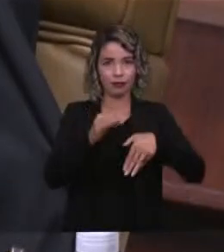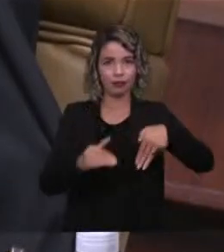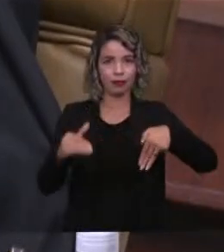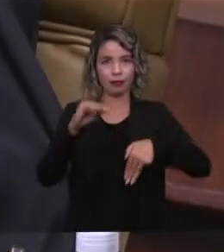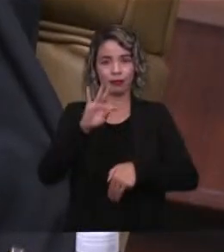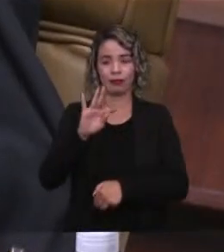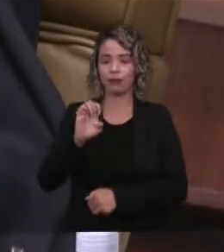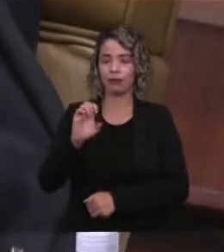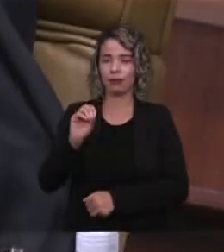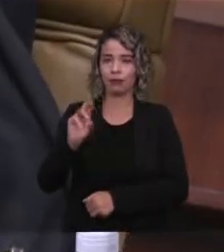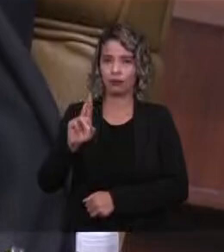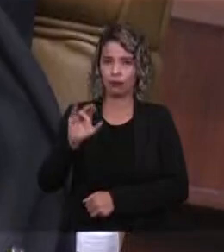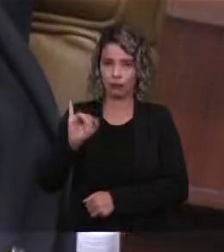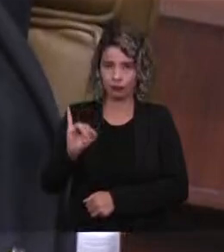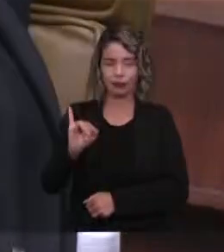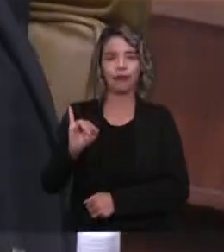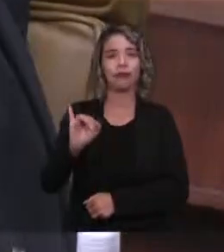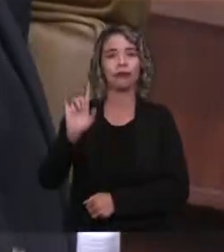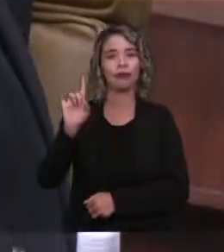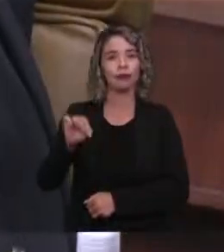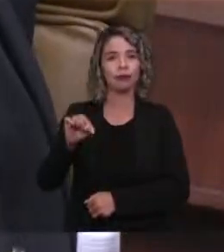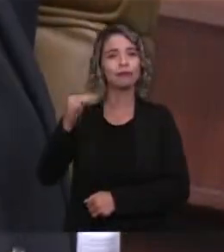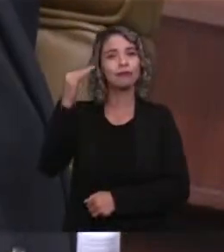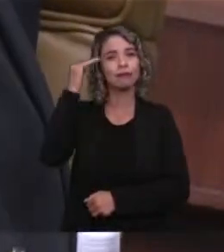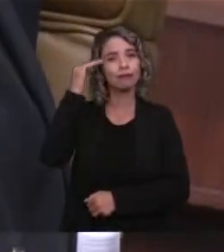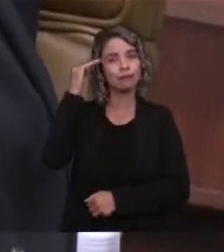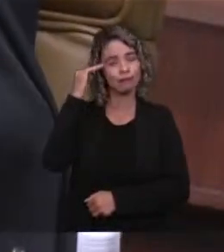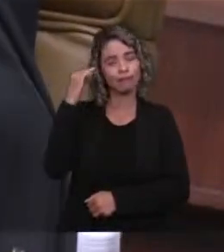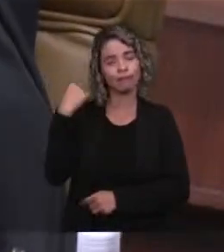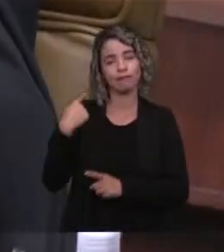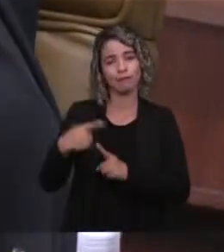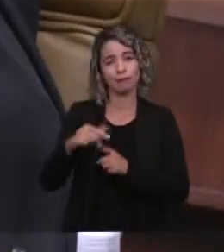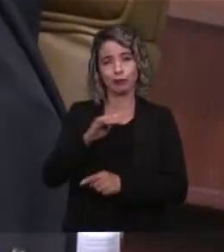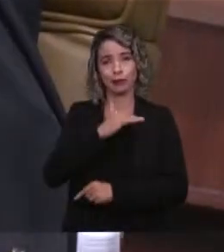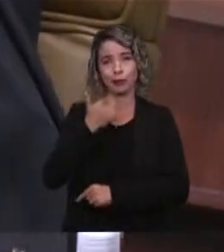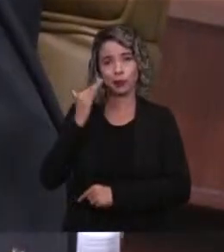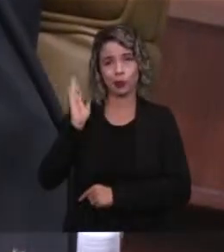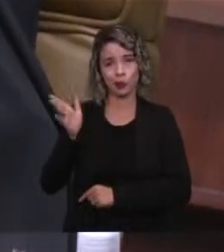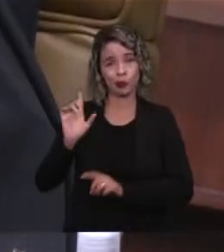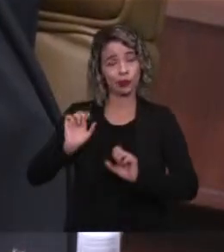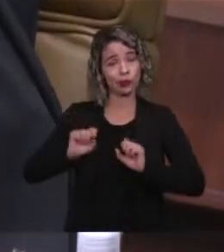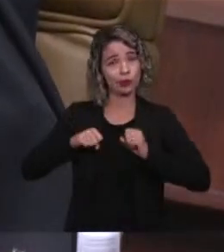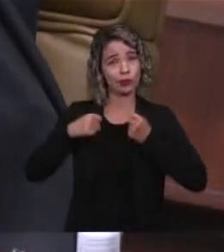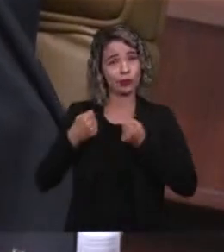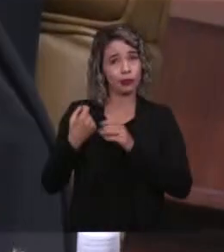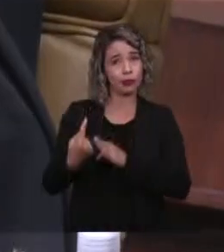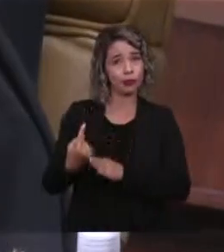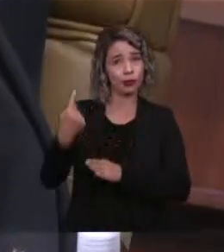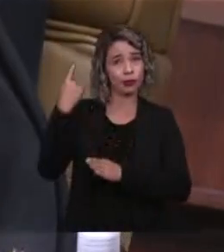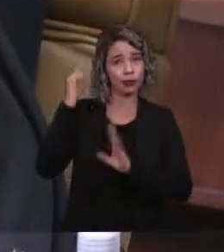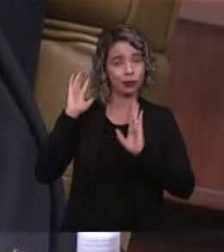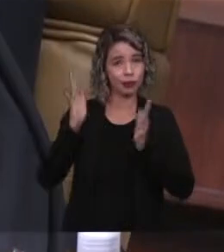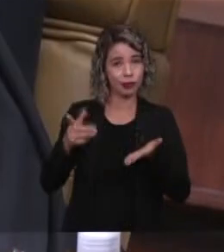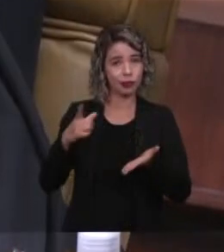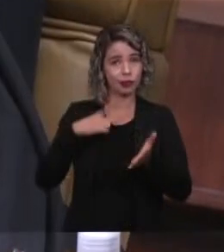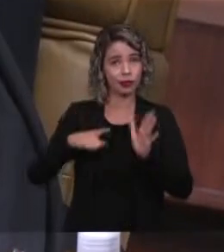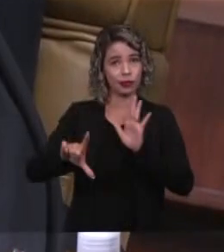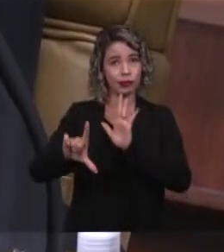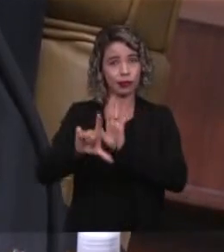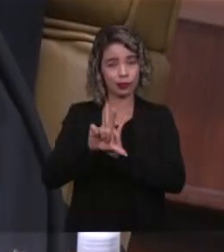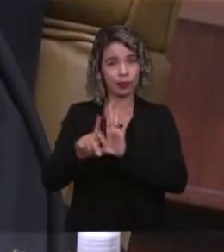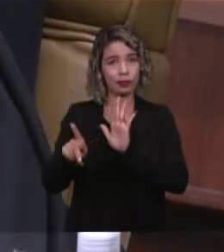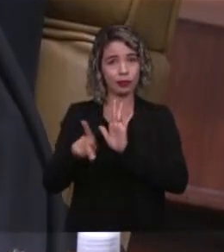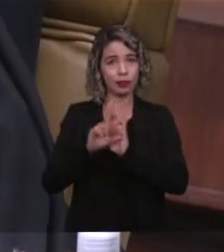Teori, saudosa memória, que defende, em função dessa internalização, o status de lei ordinária